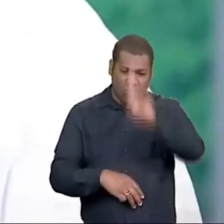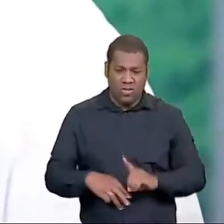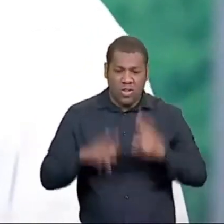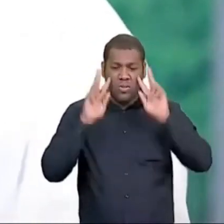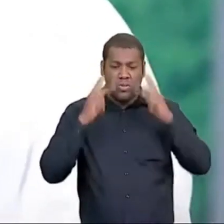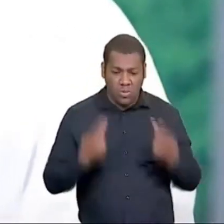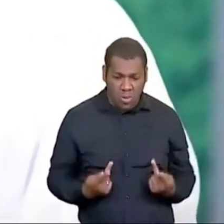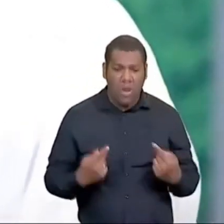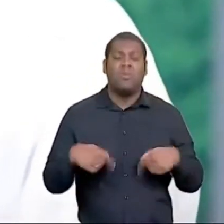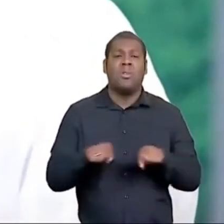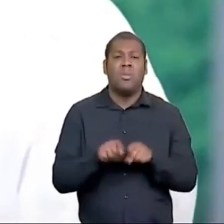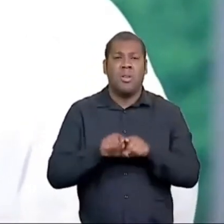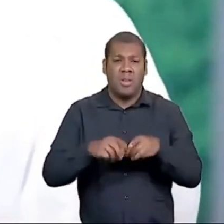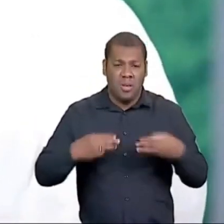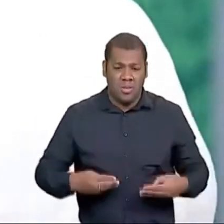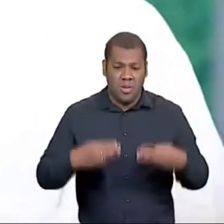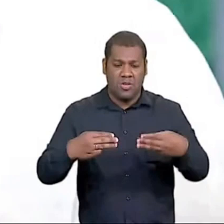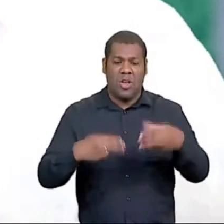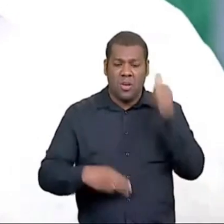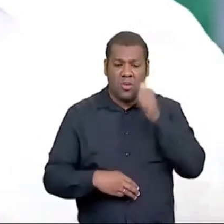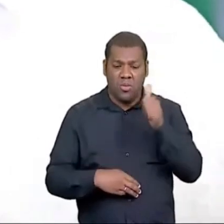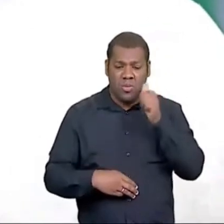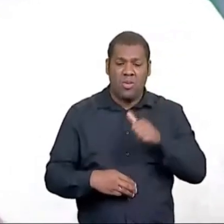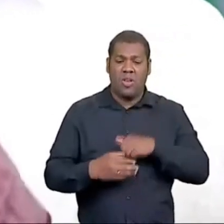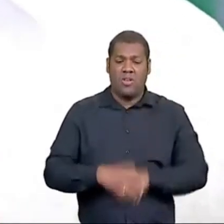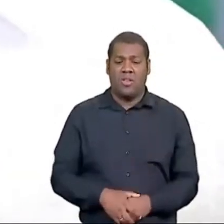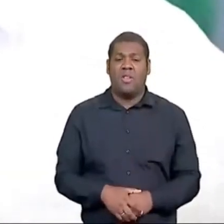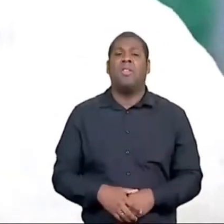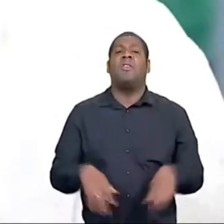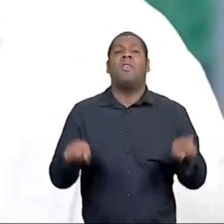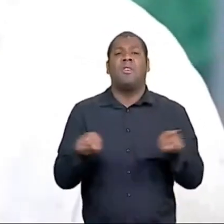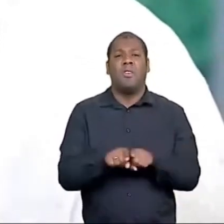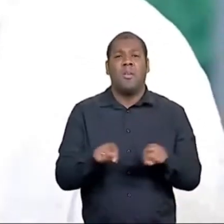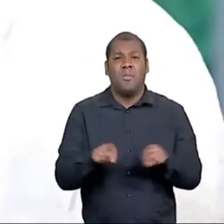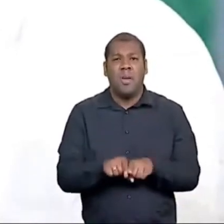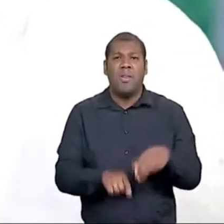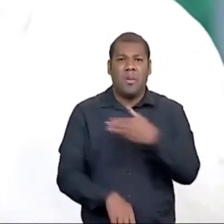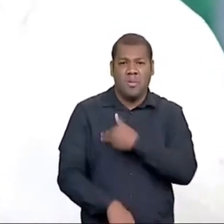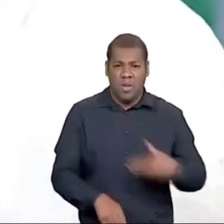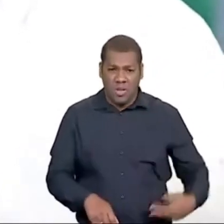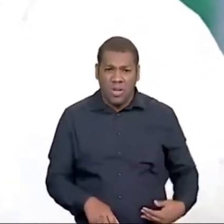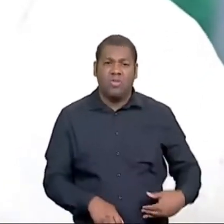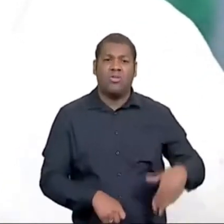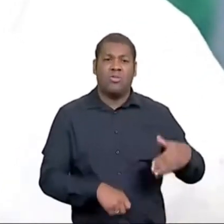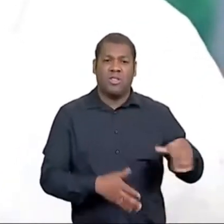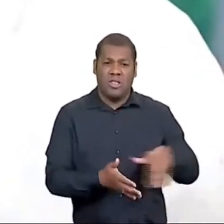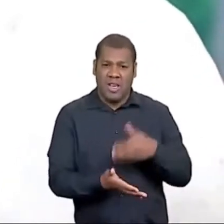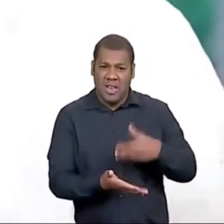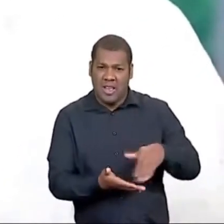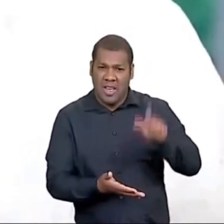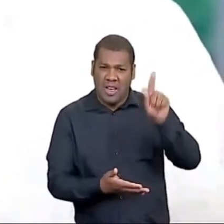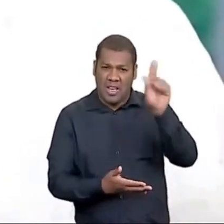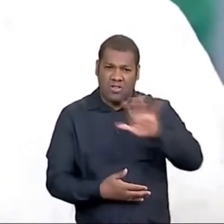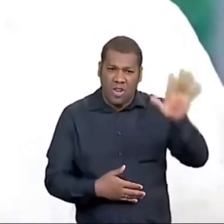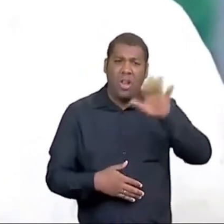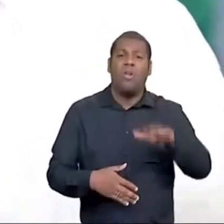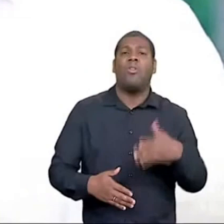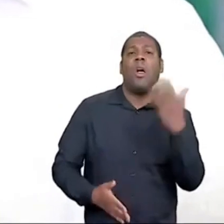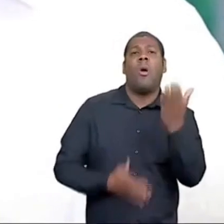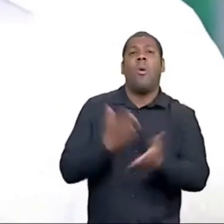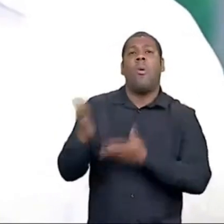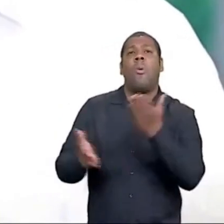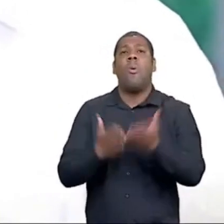temos o ministro, chefe da Secretaria-Geral, que cuida de todas as entidades populares que participam do fórum dentro do